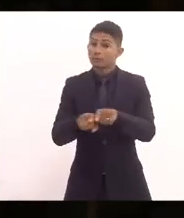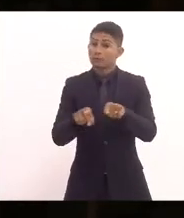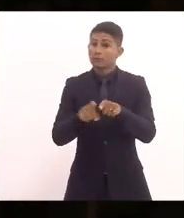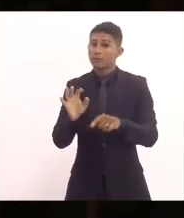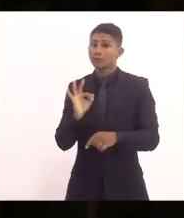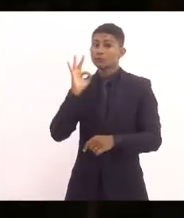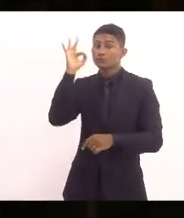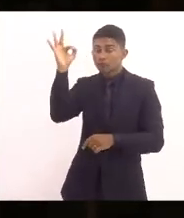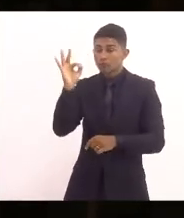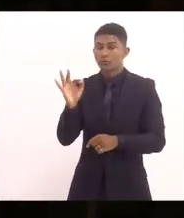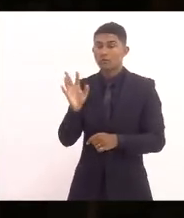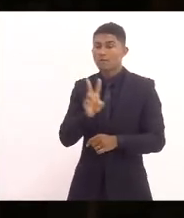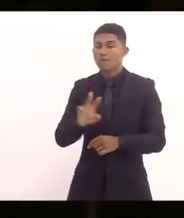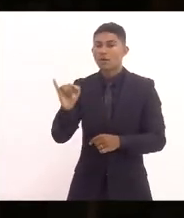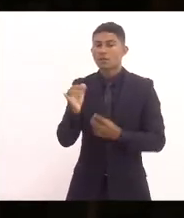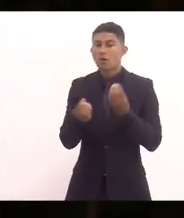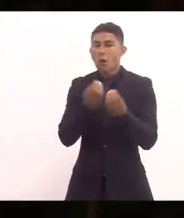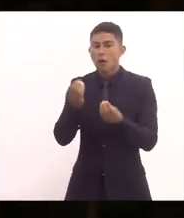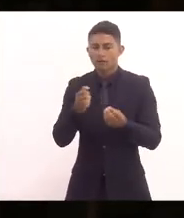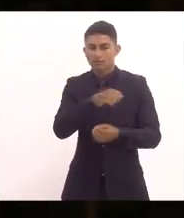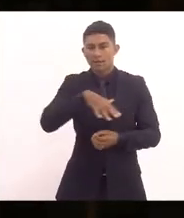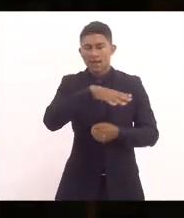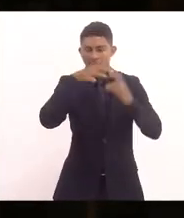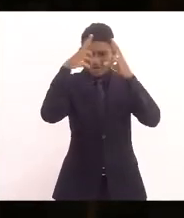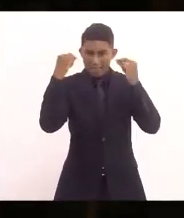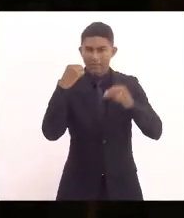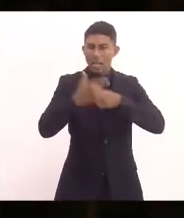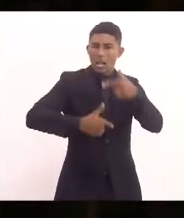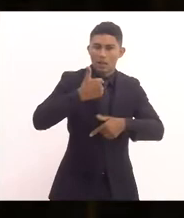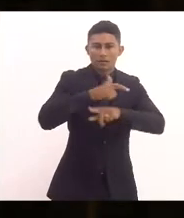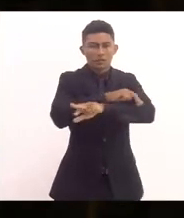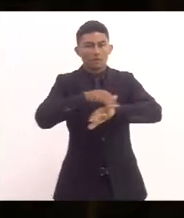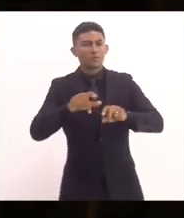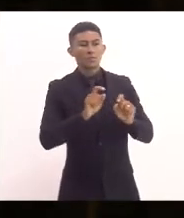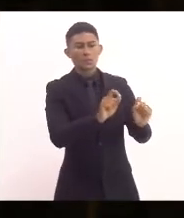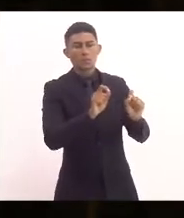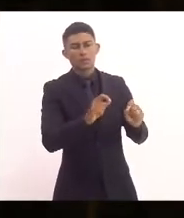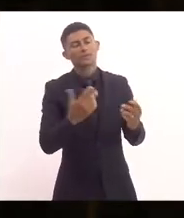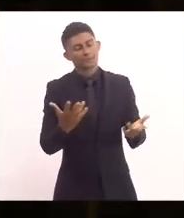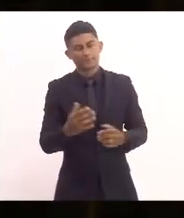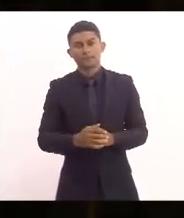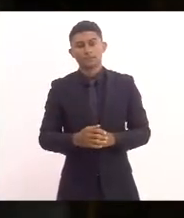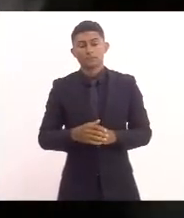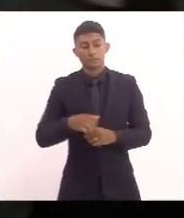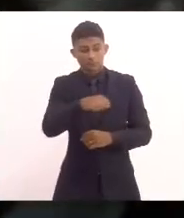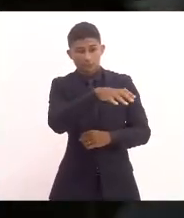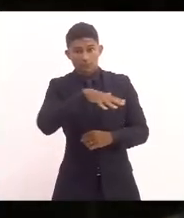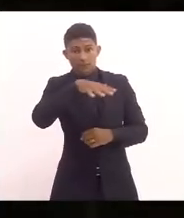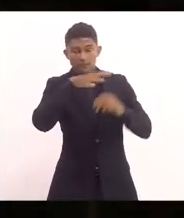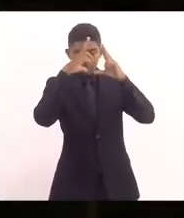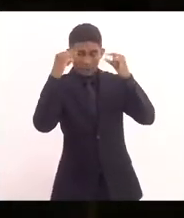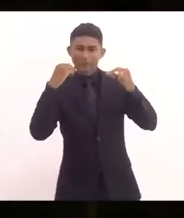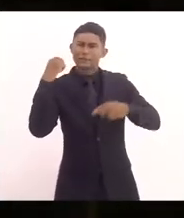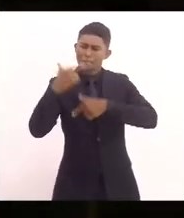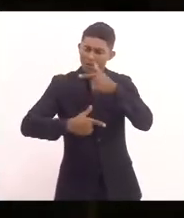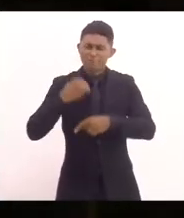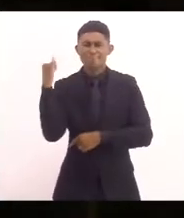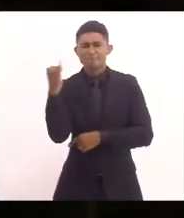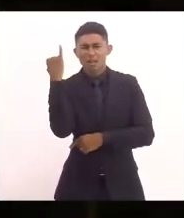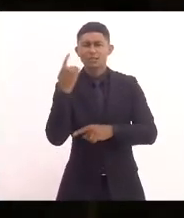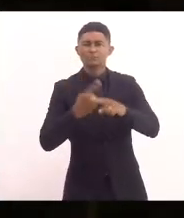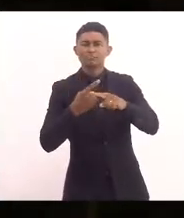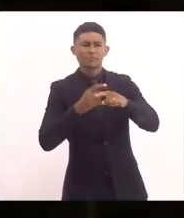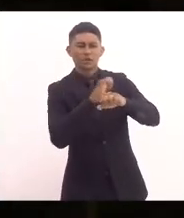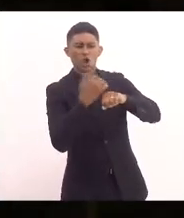distintos cenários de atuação da enfermagem. A importância do trabalho da enfermagem no enfrentamento da pandemia do